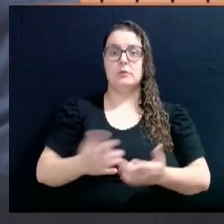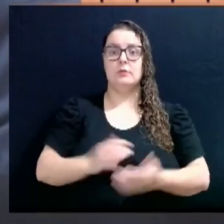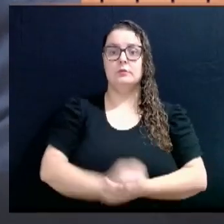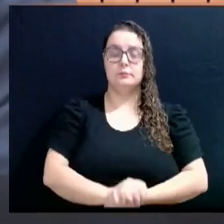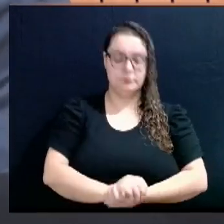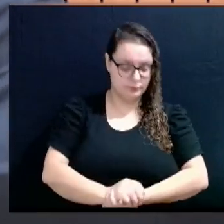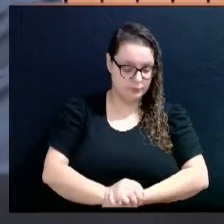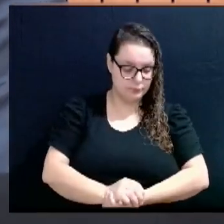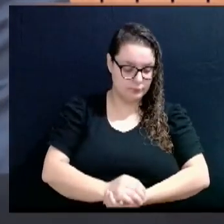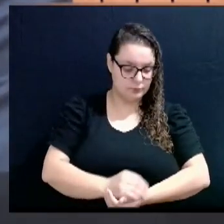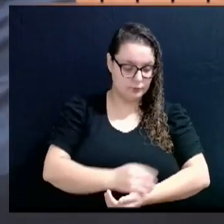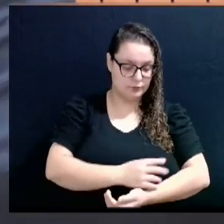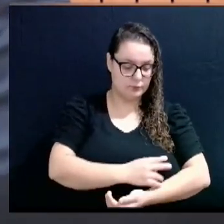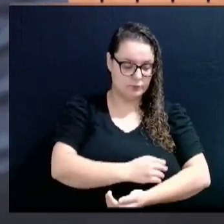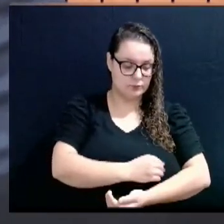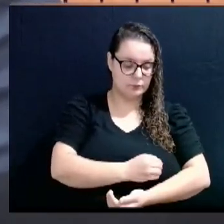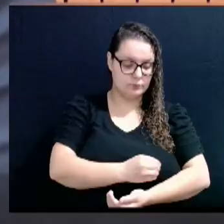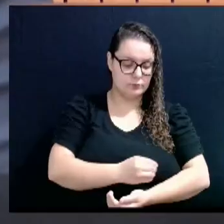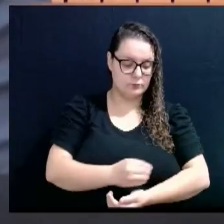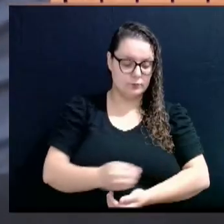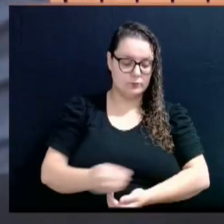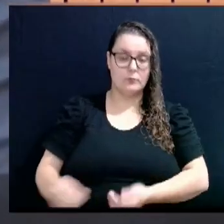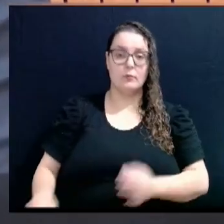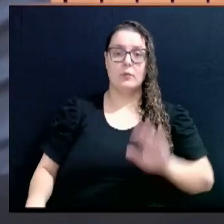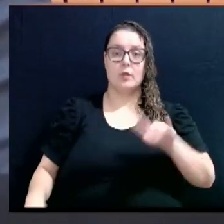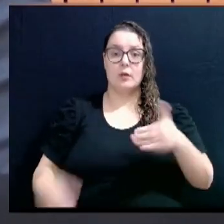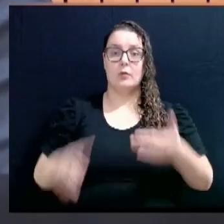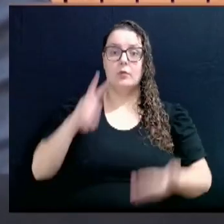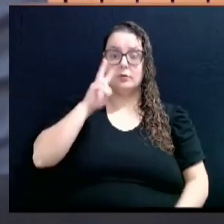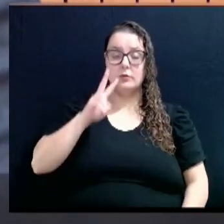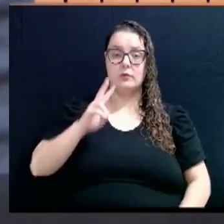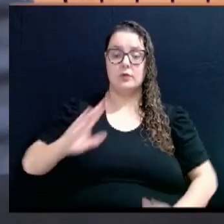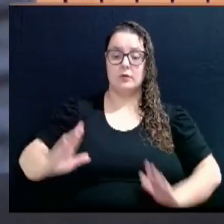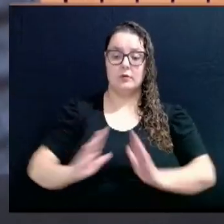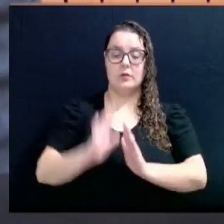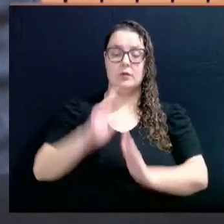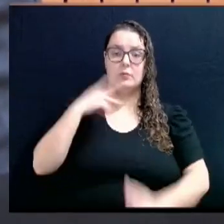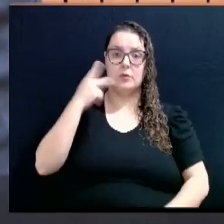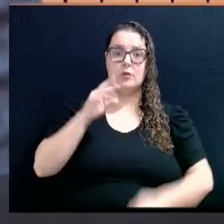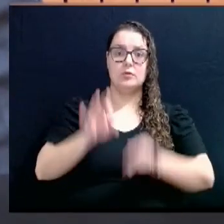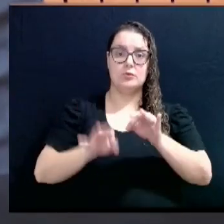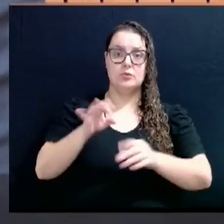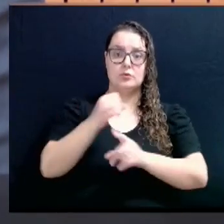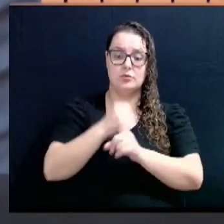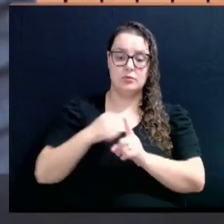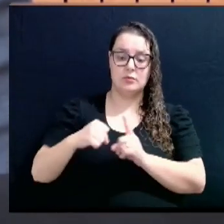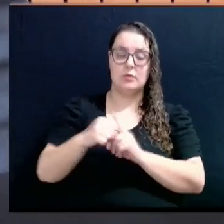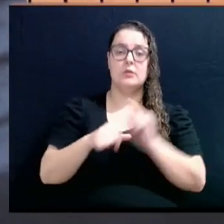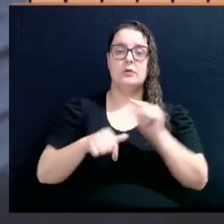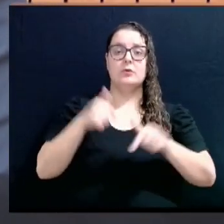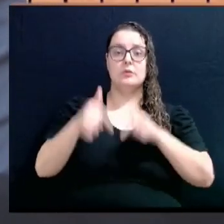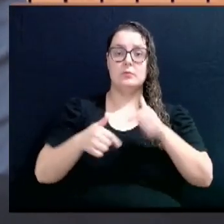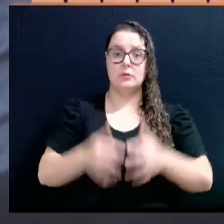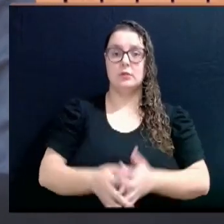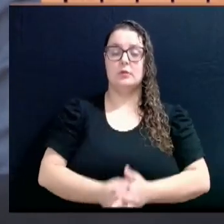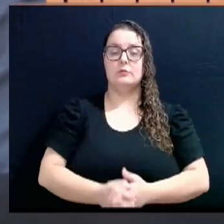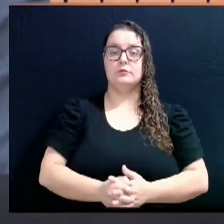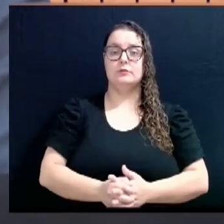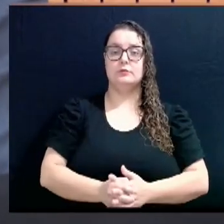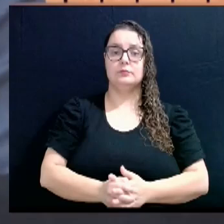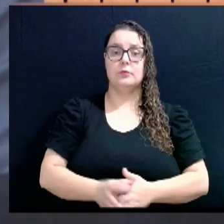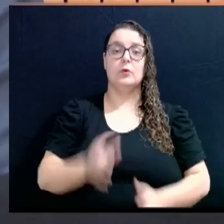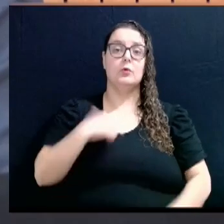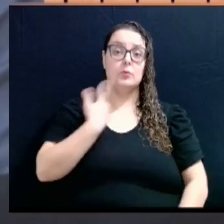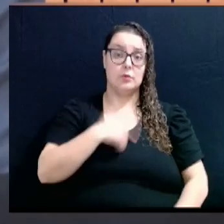E quando eu vi aqui que a Frente Parlamentar é de Justiça Social e Trabalhista, o que nós estamos